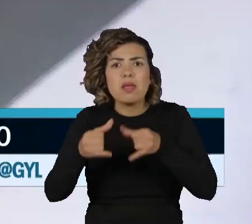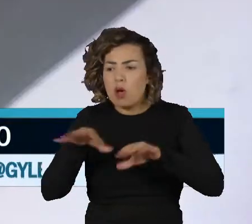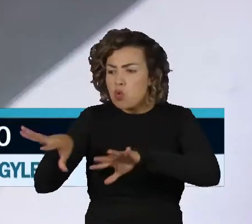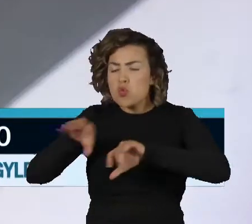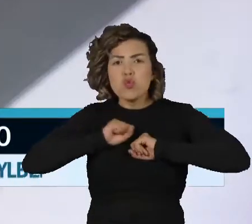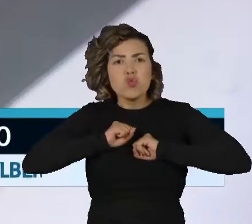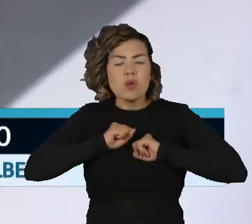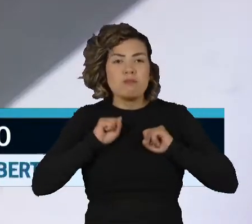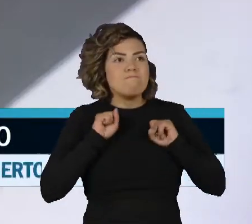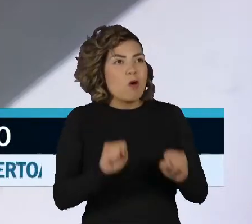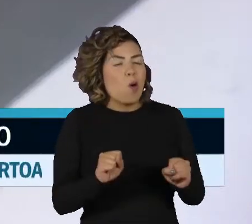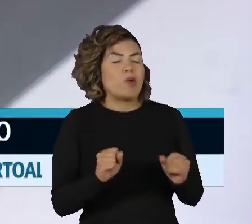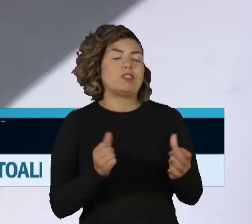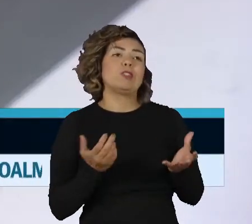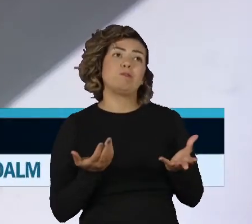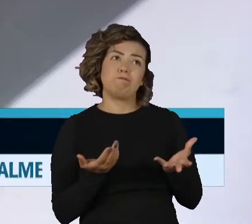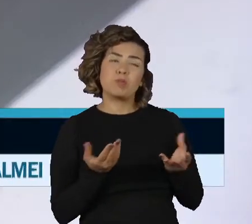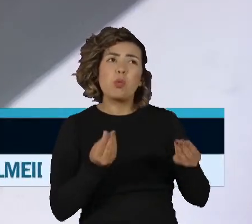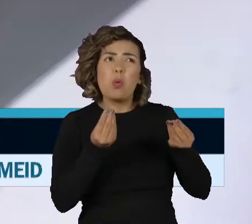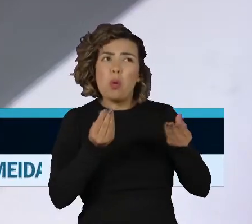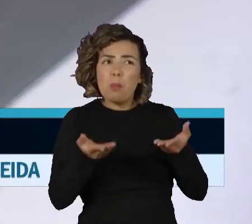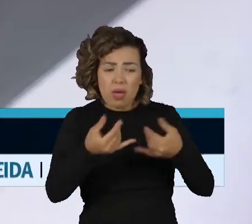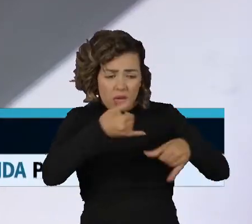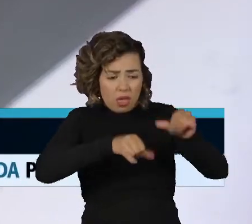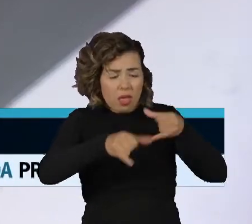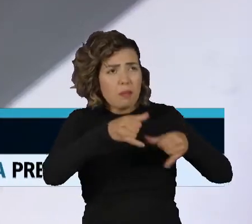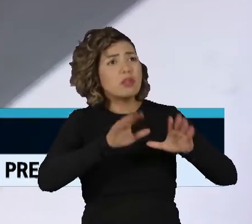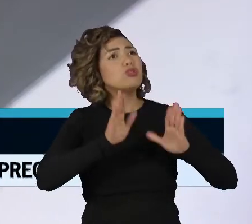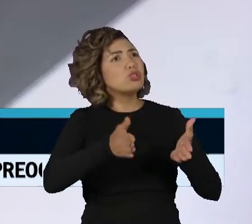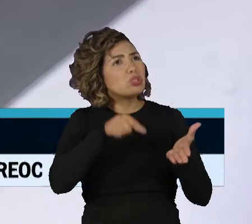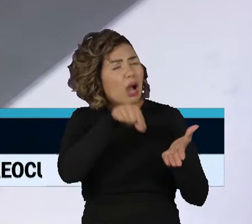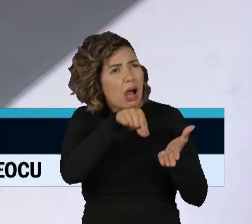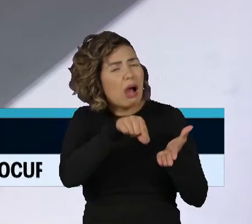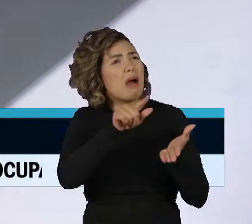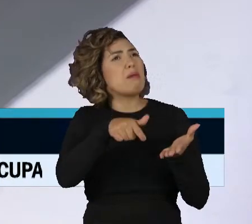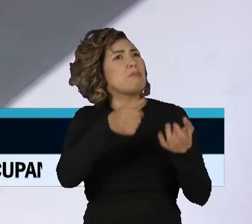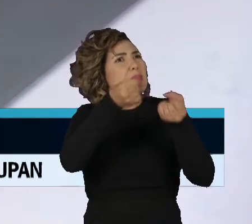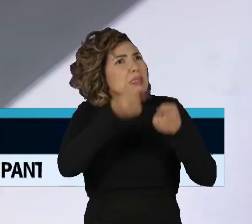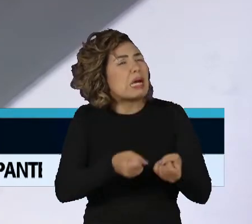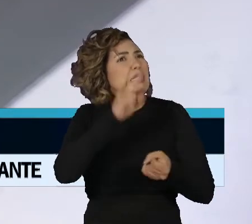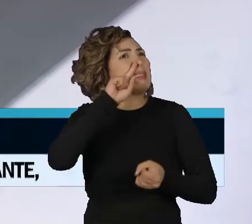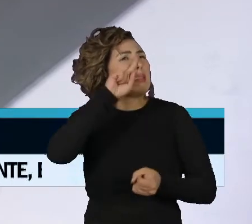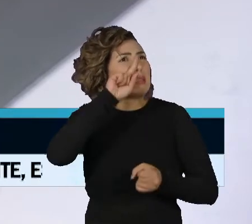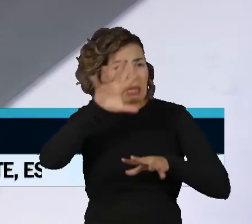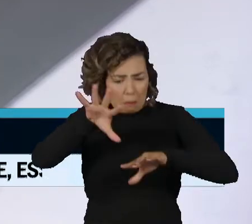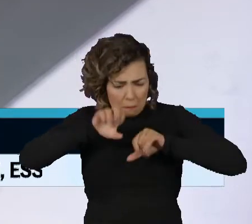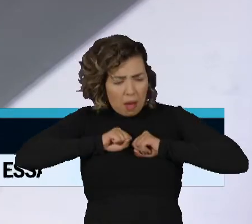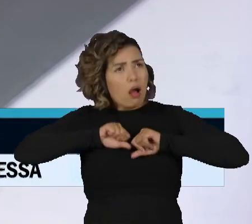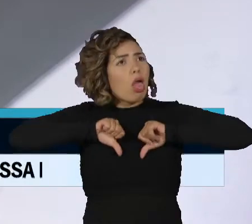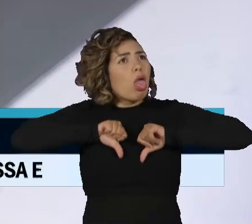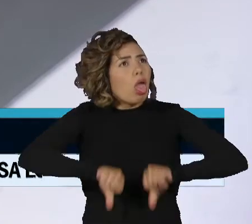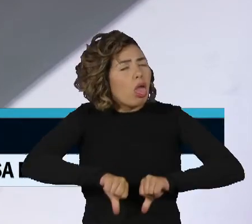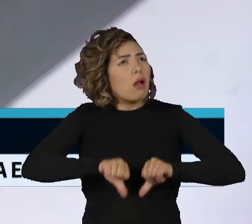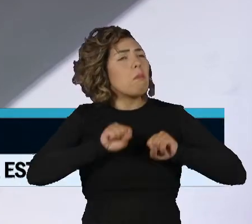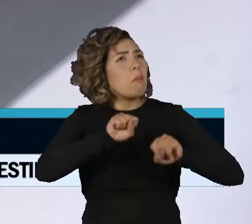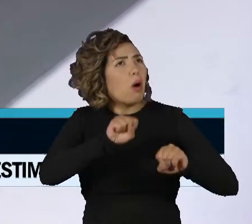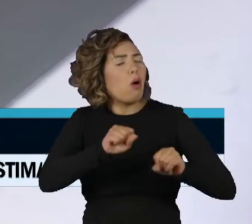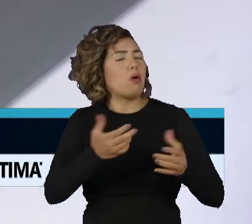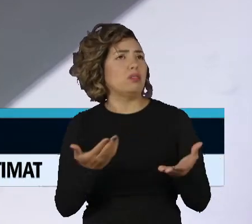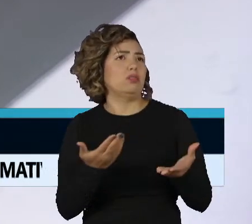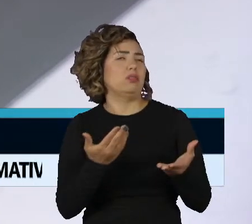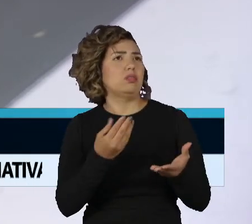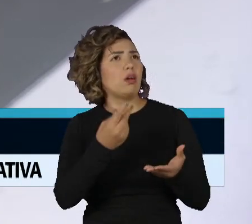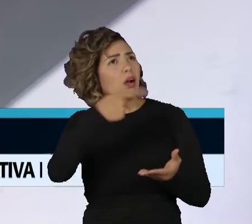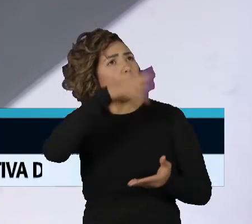tem justificativa. Essa questão do mercúrio é conhecida, é um metal pesado, afeta o sistema nervoso central. Quer dizer, o Brasil já devia